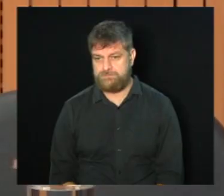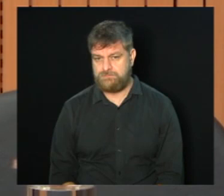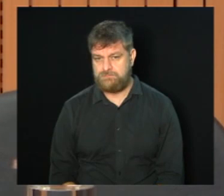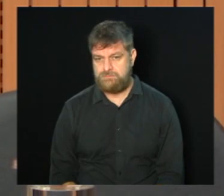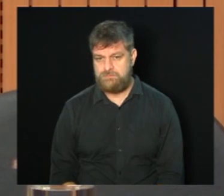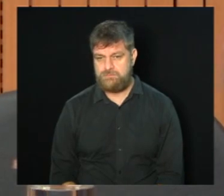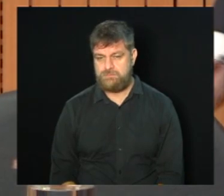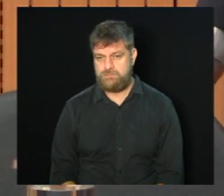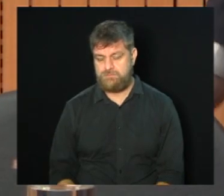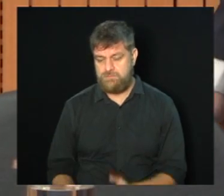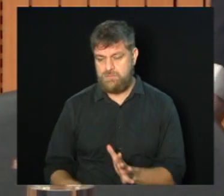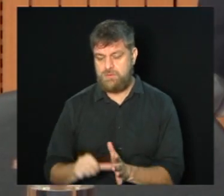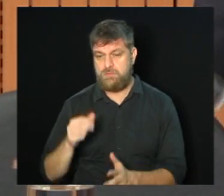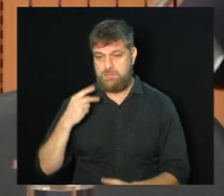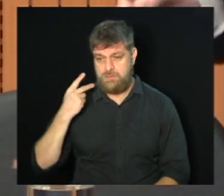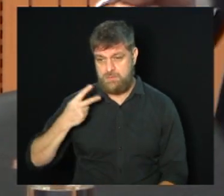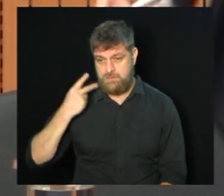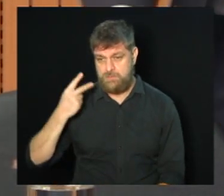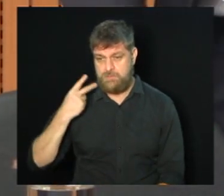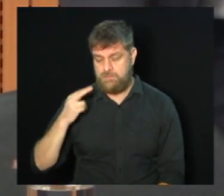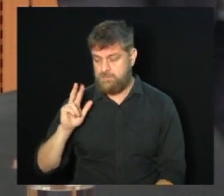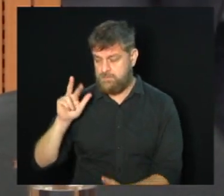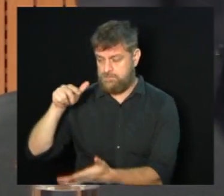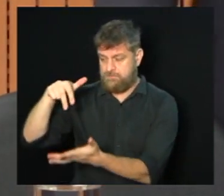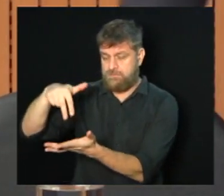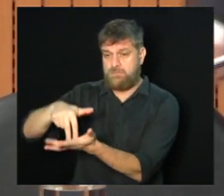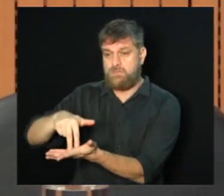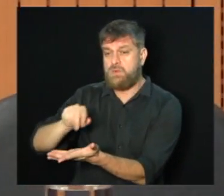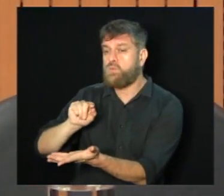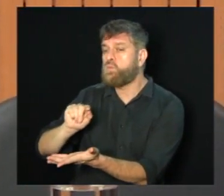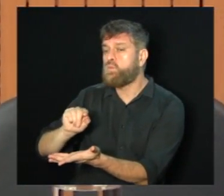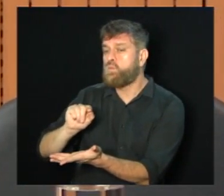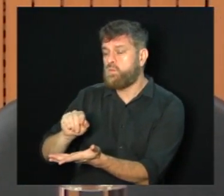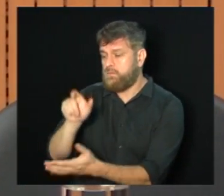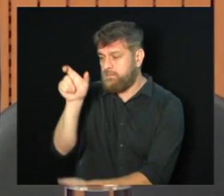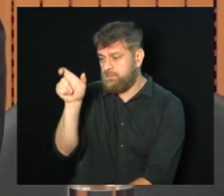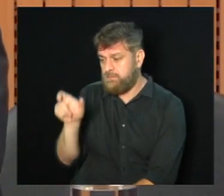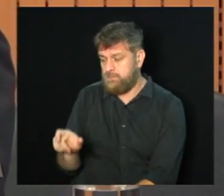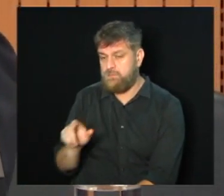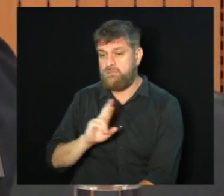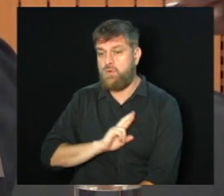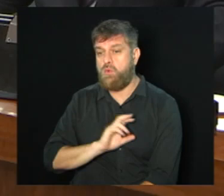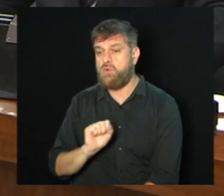Senhor presidente, o primeiro vereador inscrito é o nobre vereador Rossini.